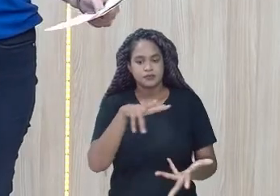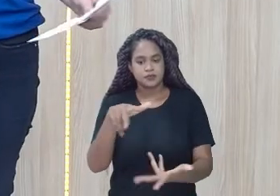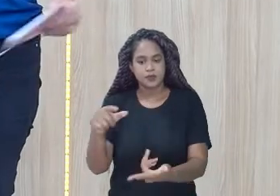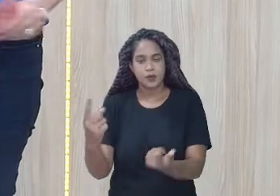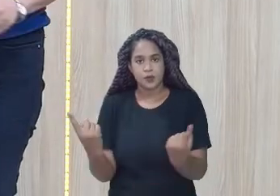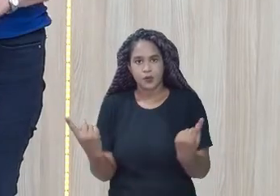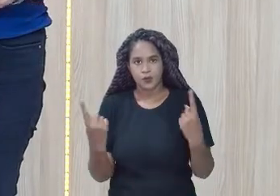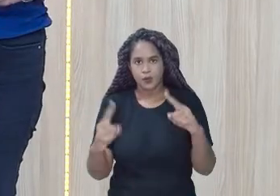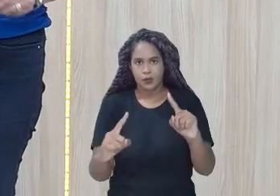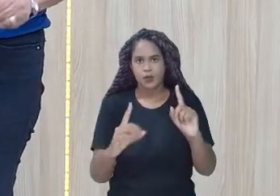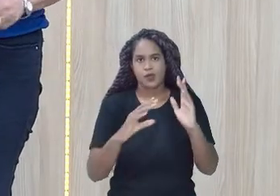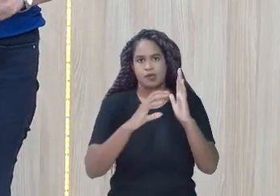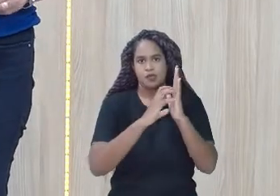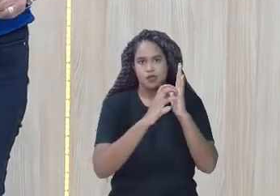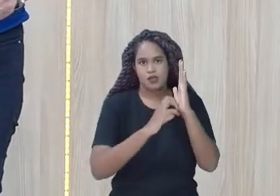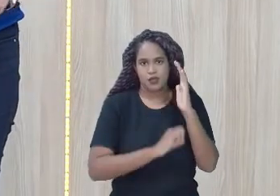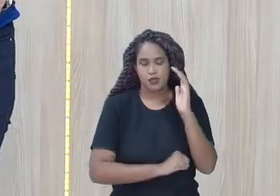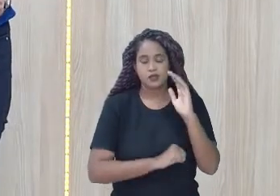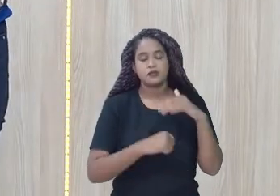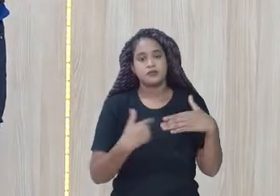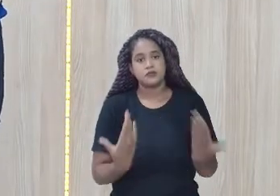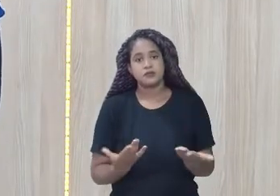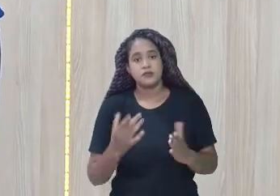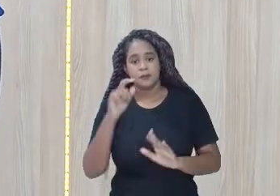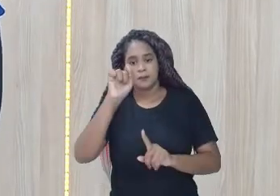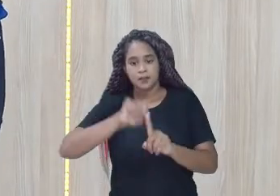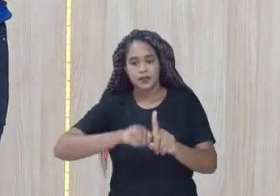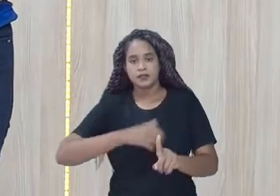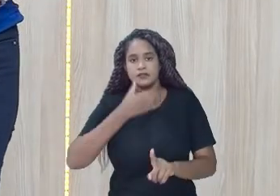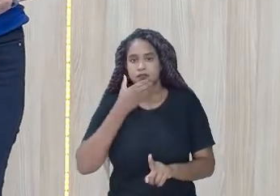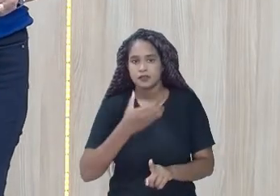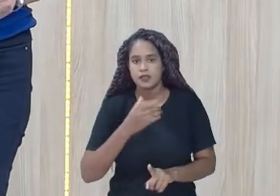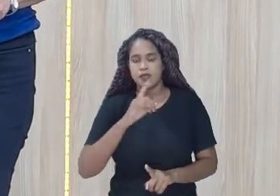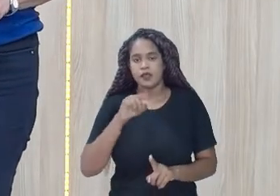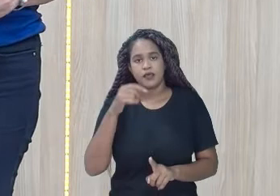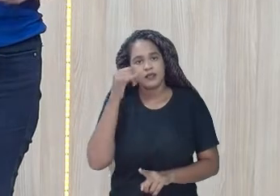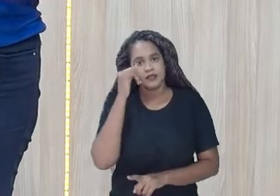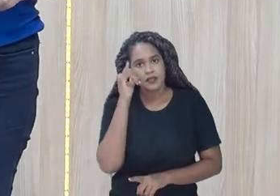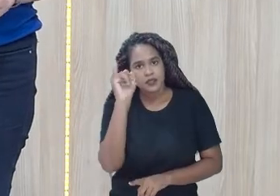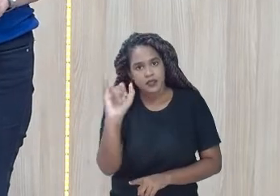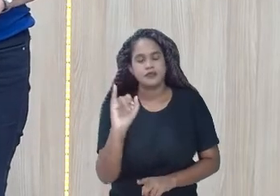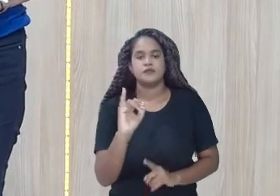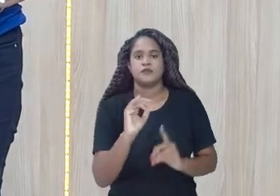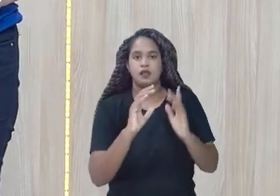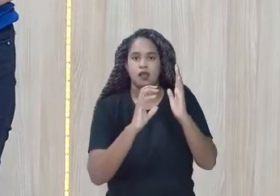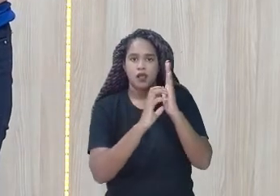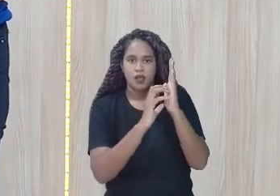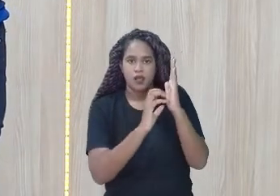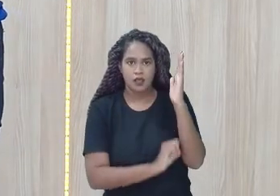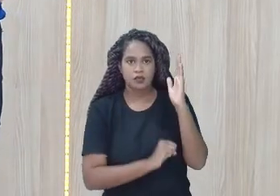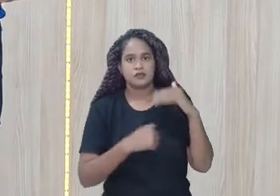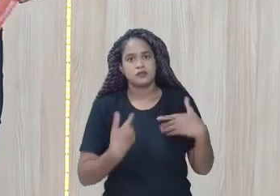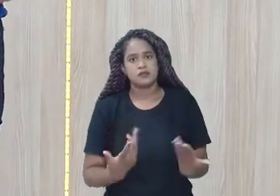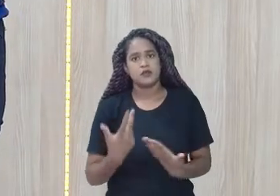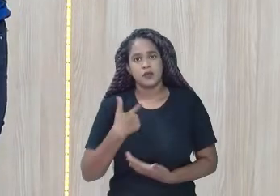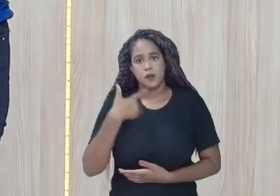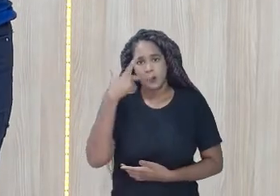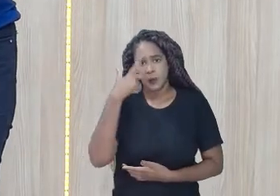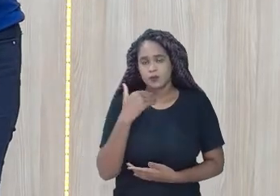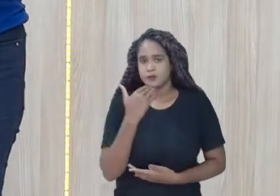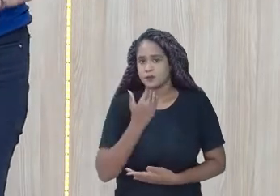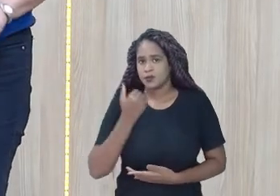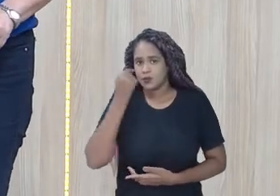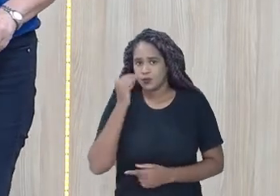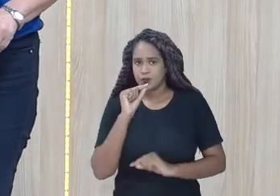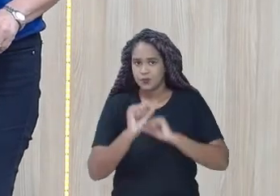dezembro todo também, ele dá ênfase também à prevenção da AIDS. Então, eu achei melhor, nós combinamos